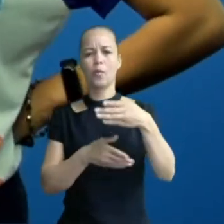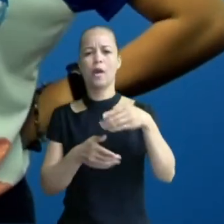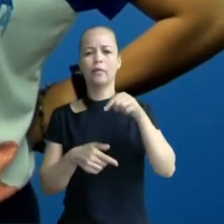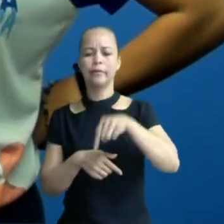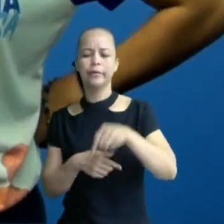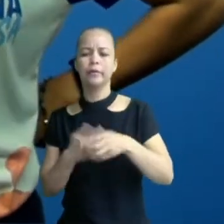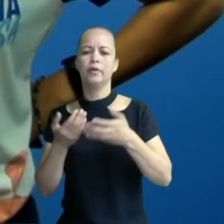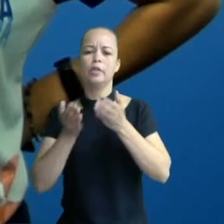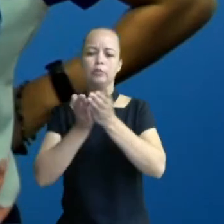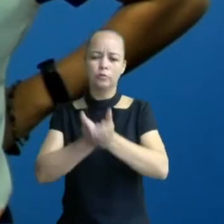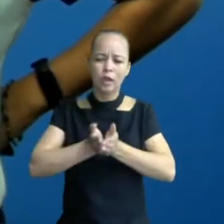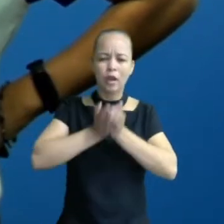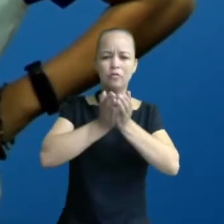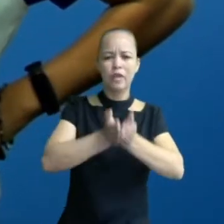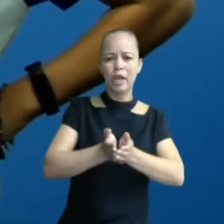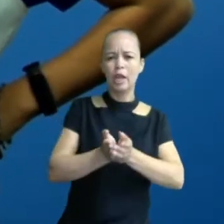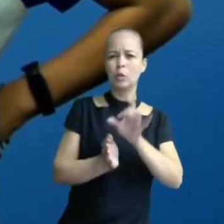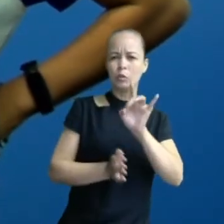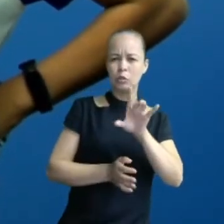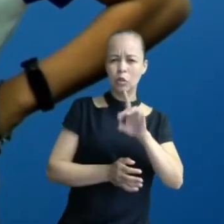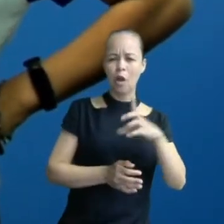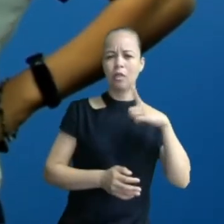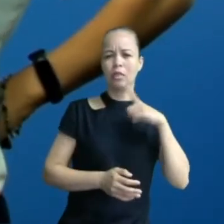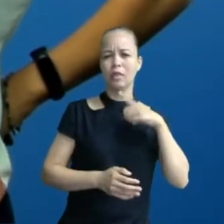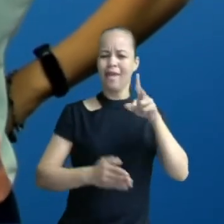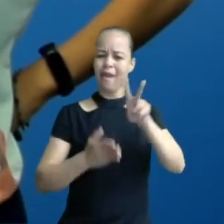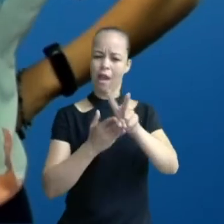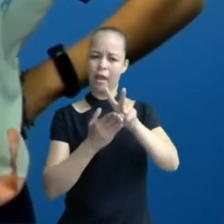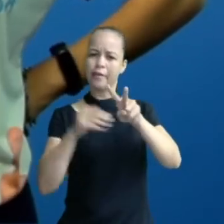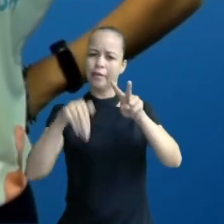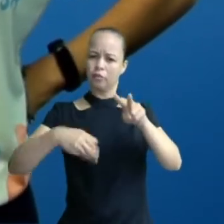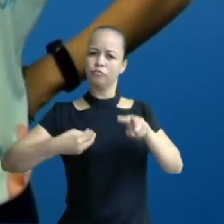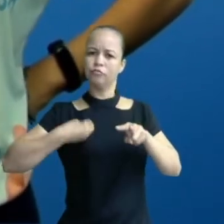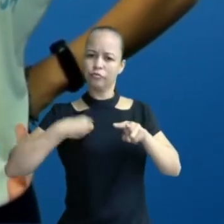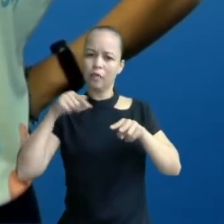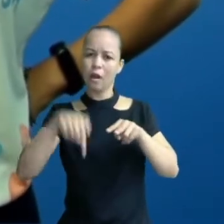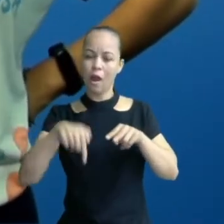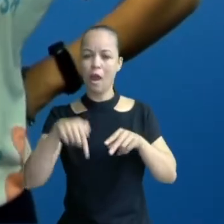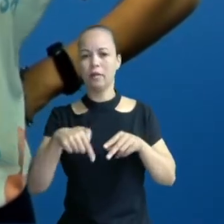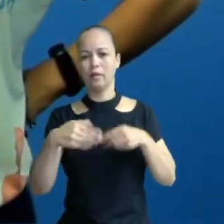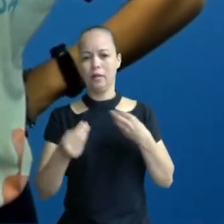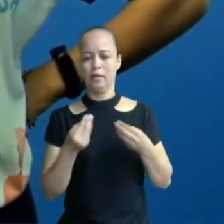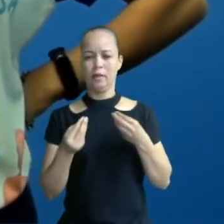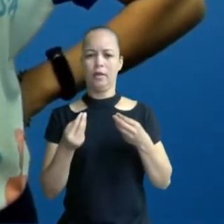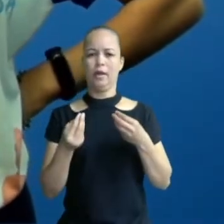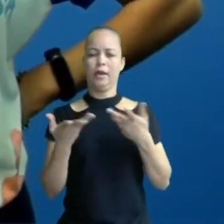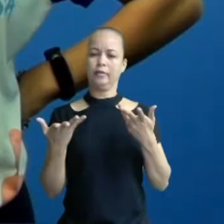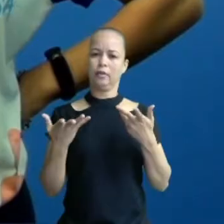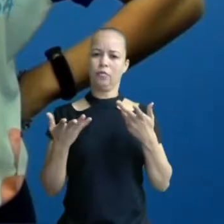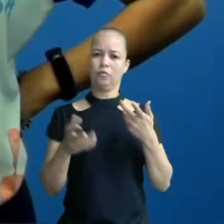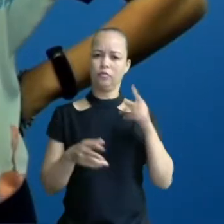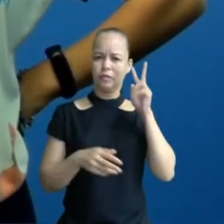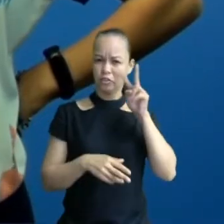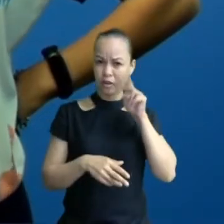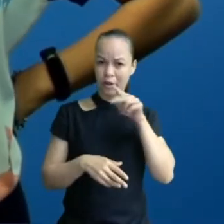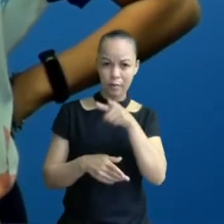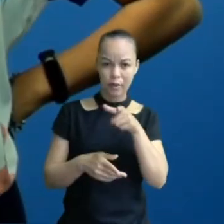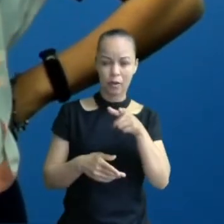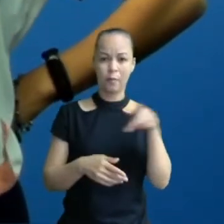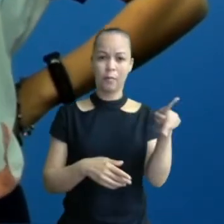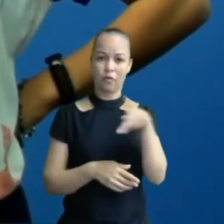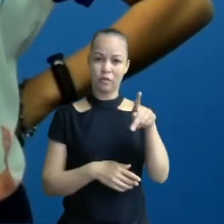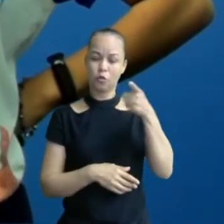e só tinha índio aqui no Brasil? Lembra desse fato? Que aí outros professores em outros anos contou para você?